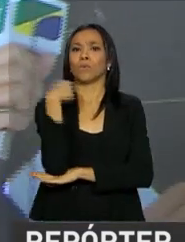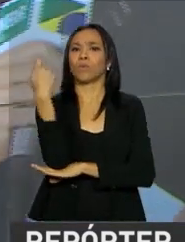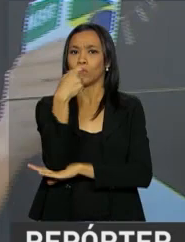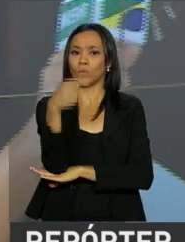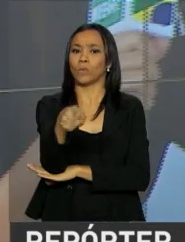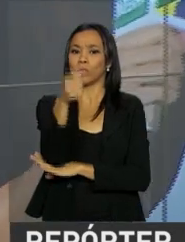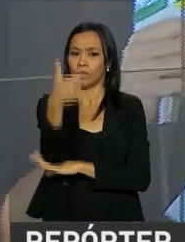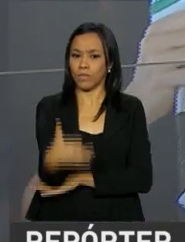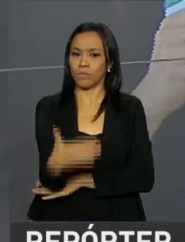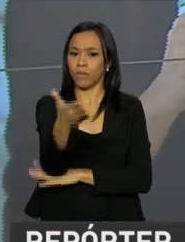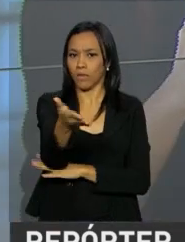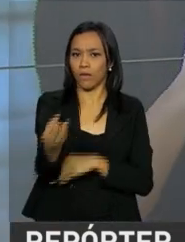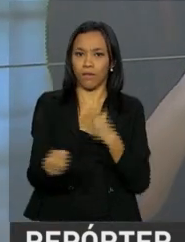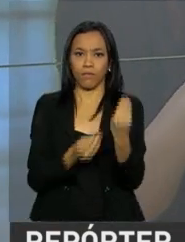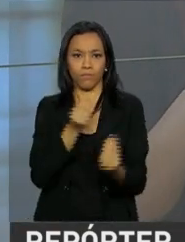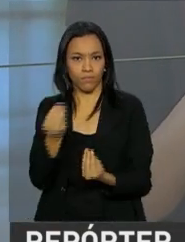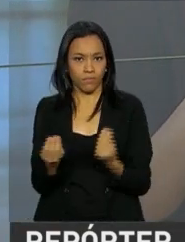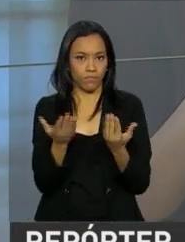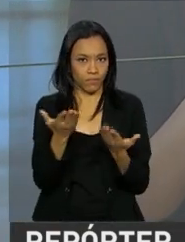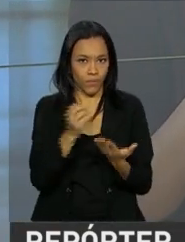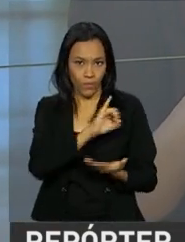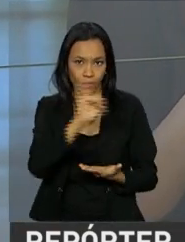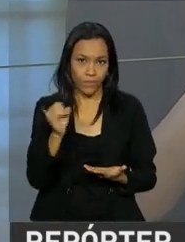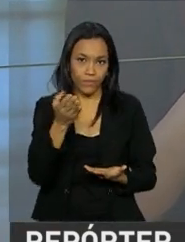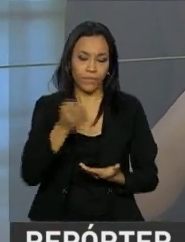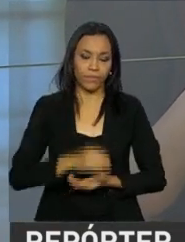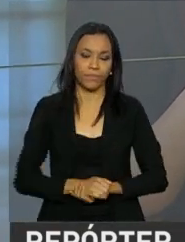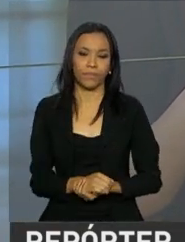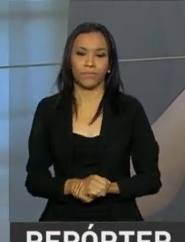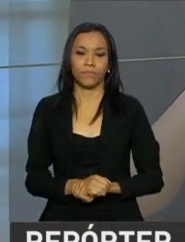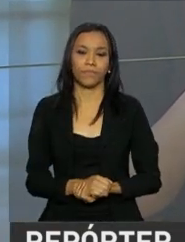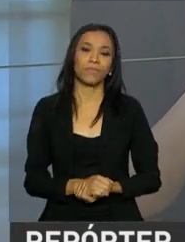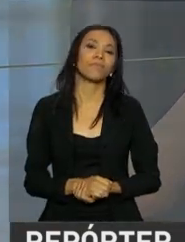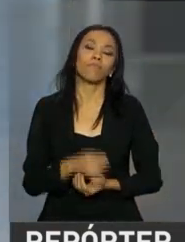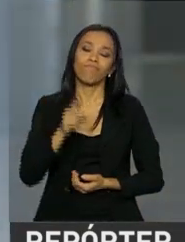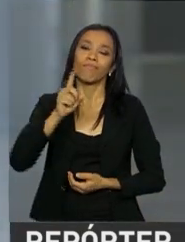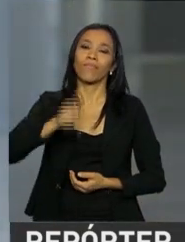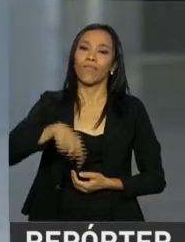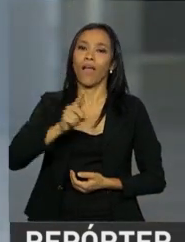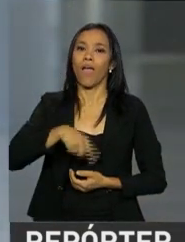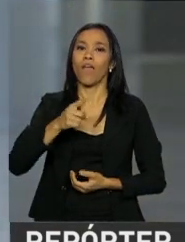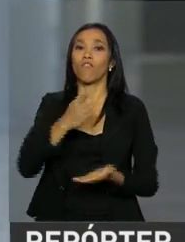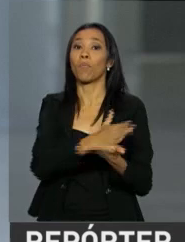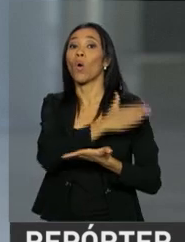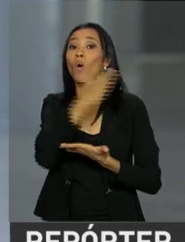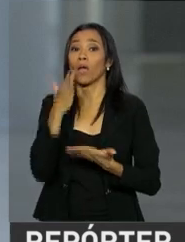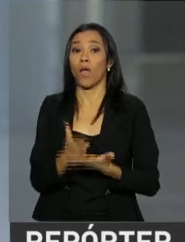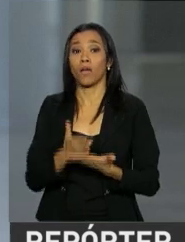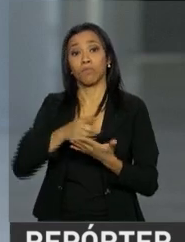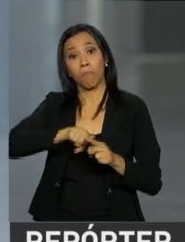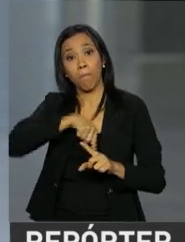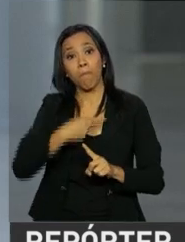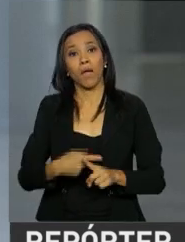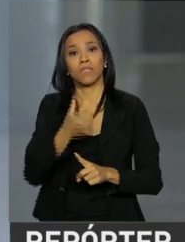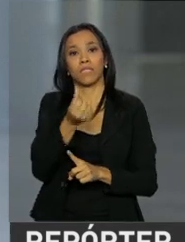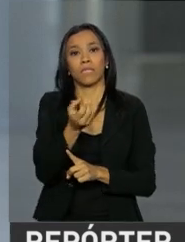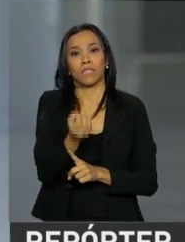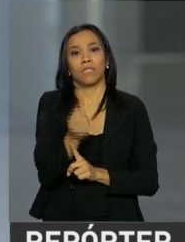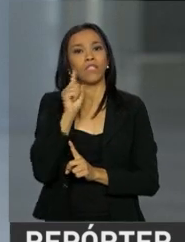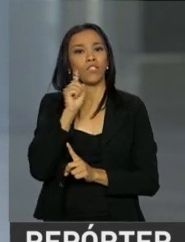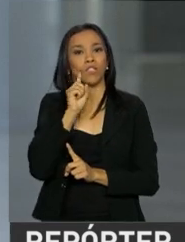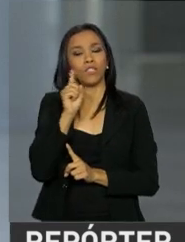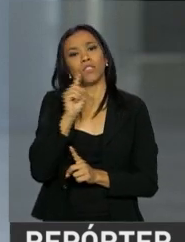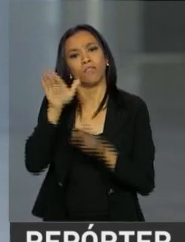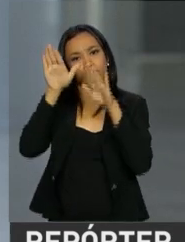Paola de Orte, que está no Palácio do Planalto. Oi, Paola. Oi, Leandro, é isso mesmo, foi prorrogado por mais 60 dias, como você disse, a